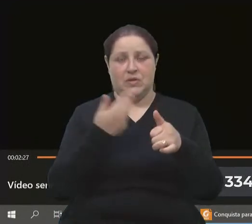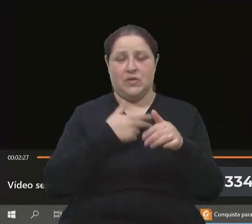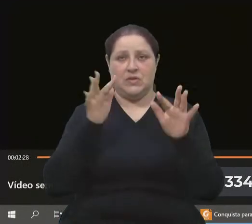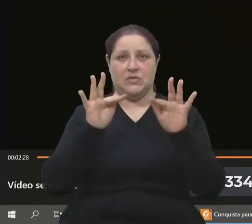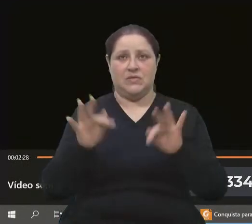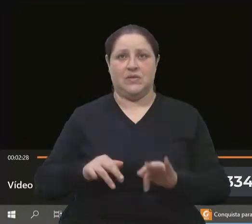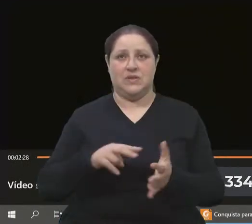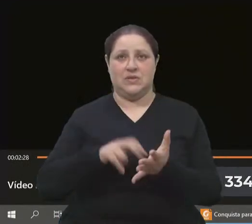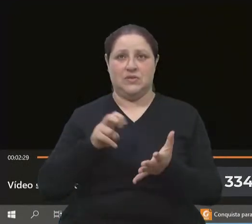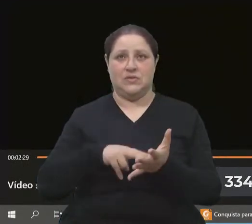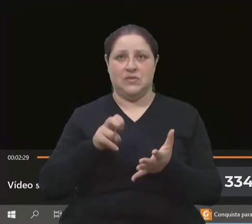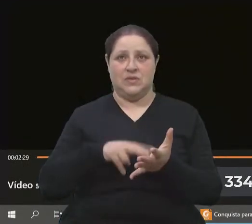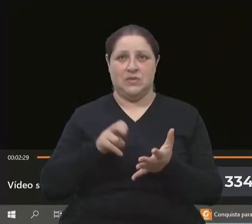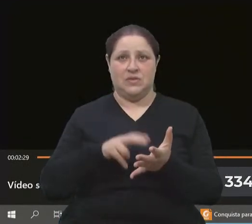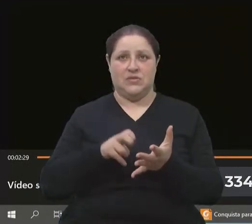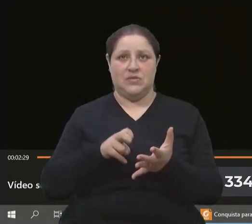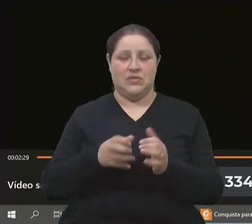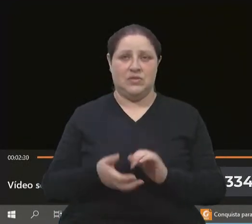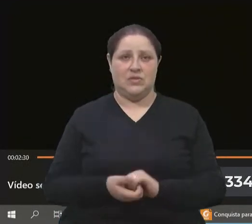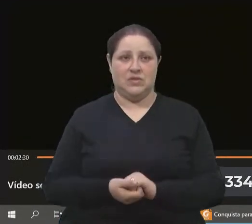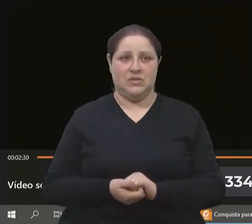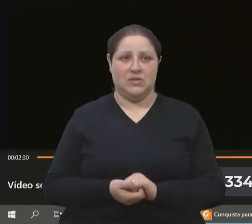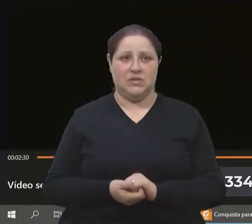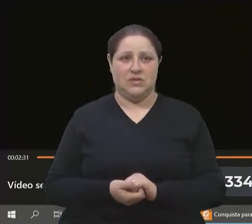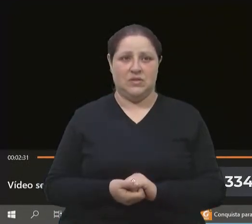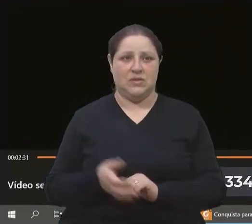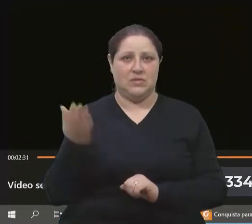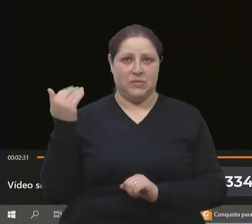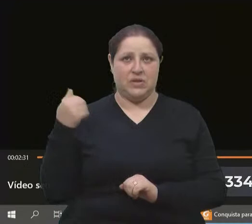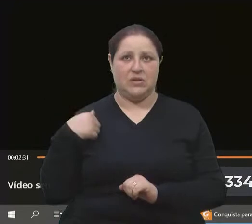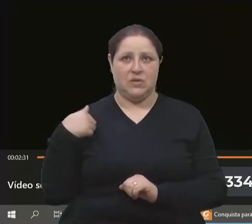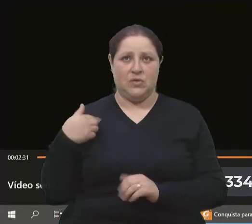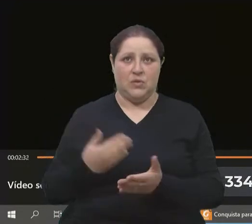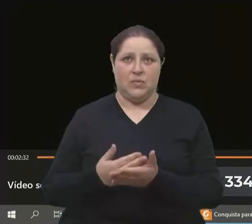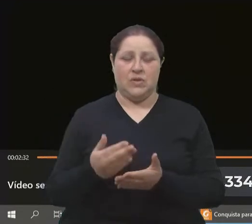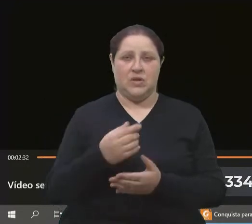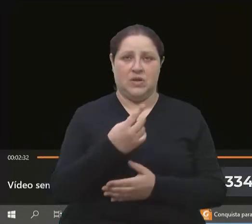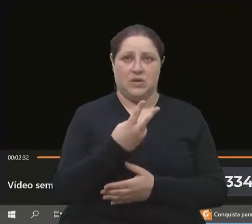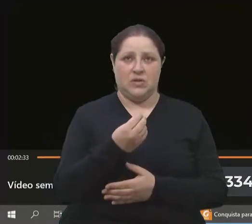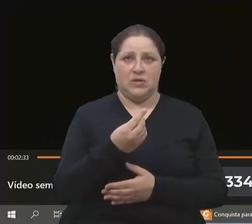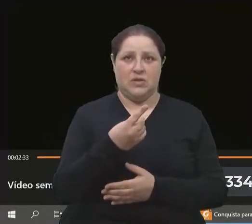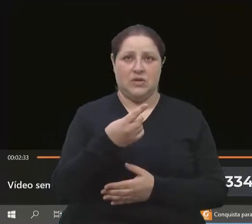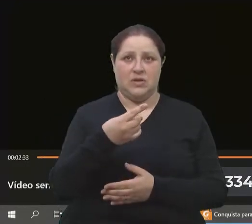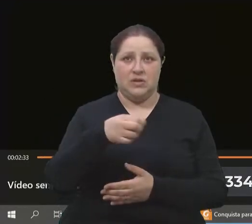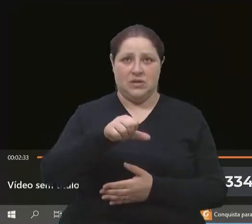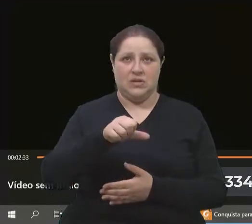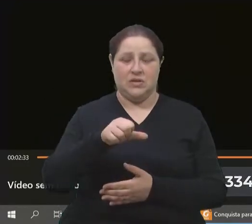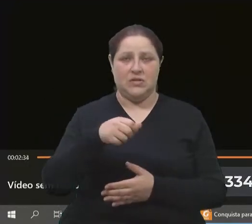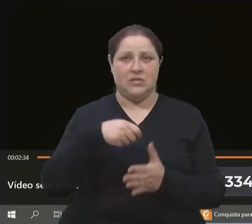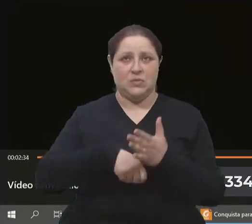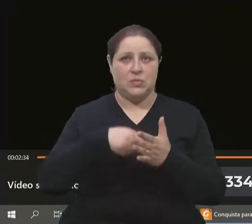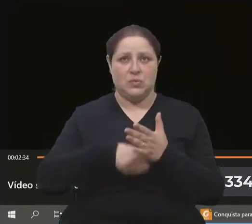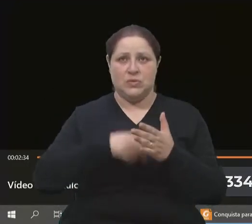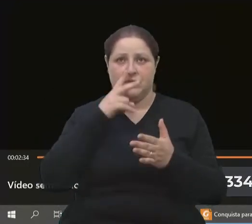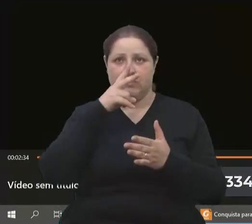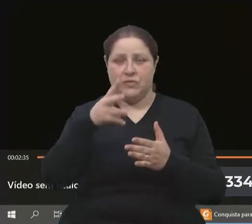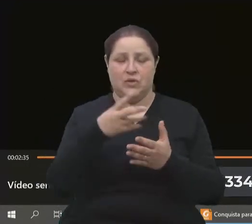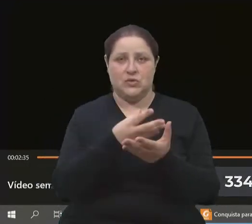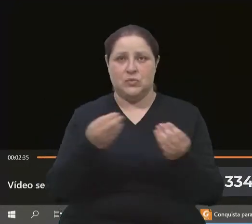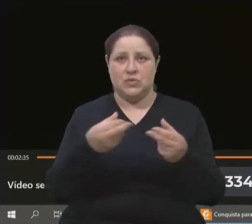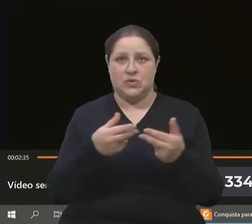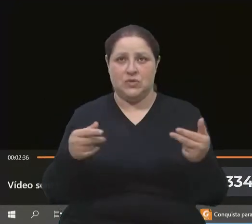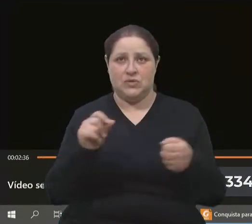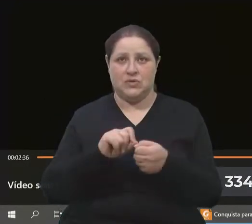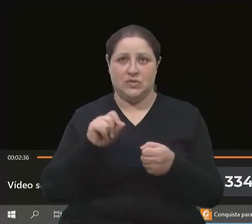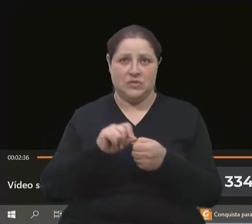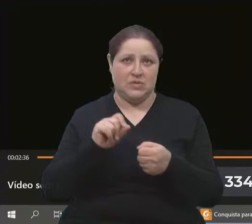feliz. Quando a gente sumiu em 2019, a luta, a gente viu que seria grande, era muita coisa para fazer,